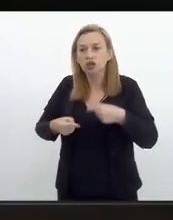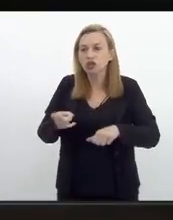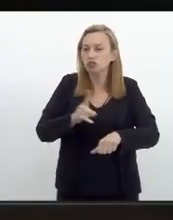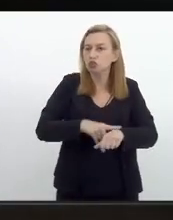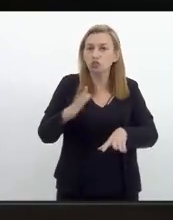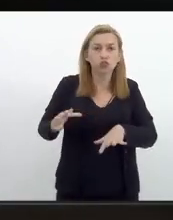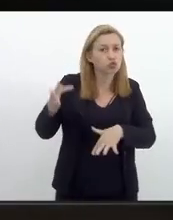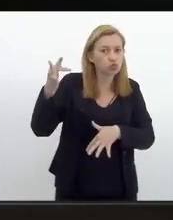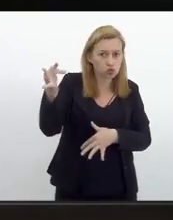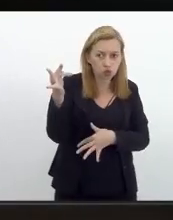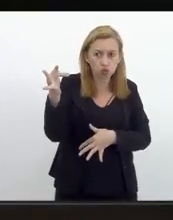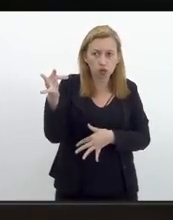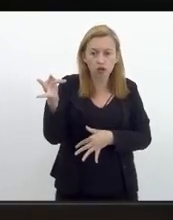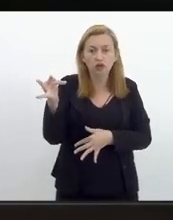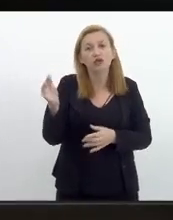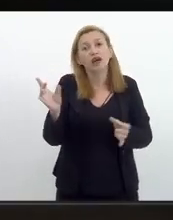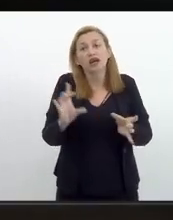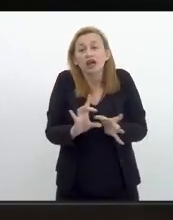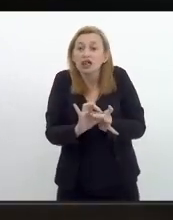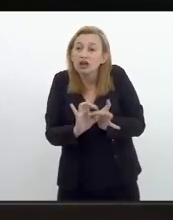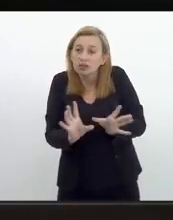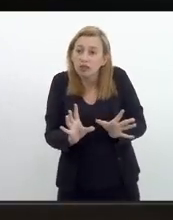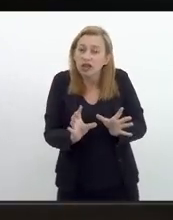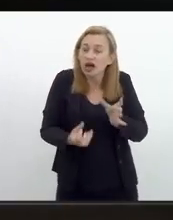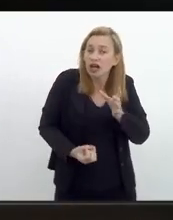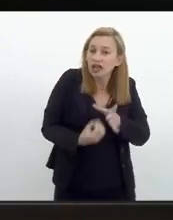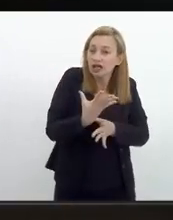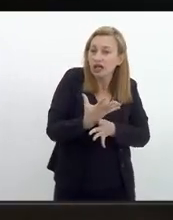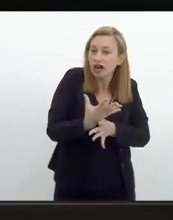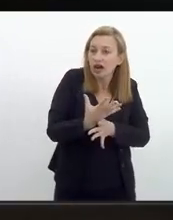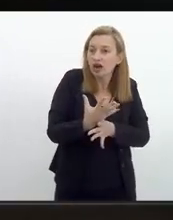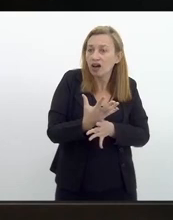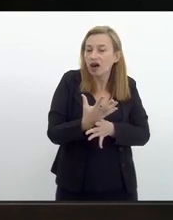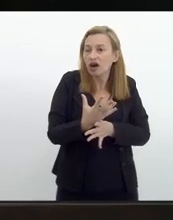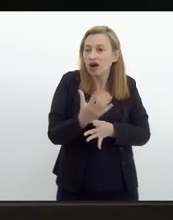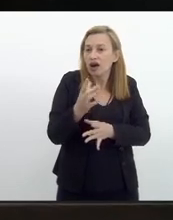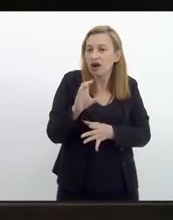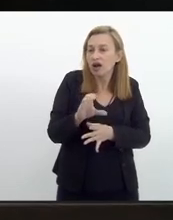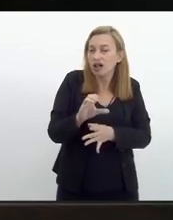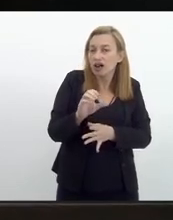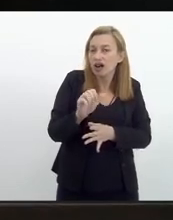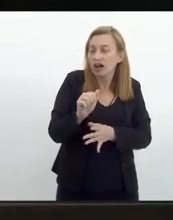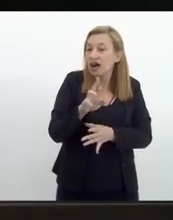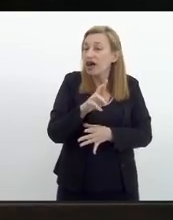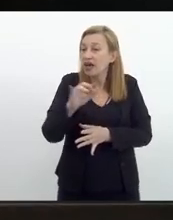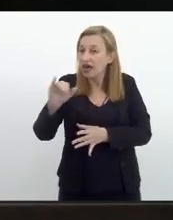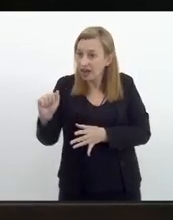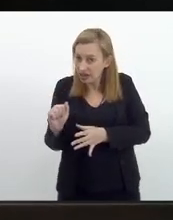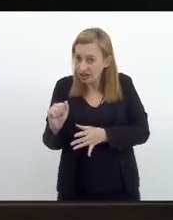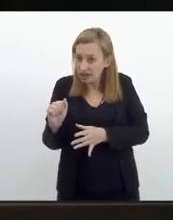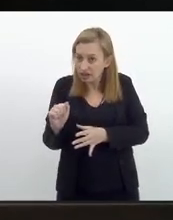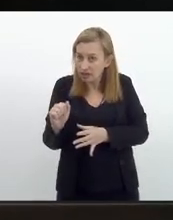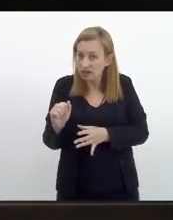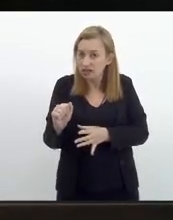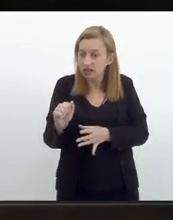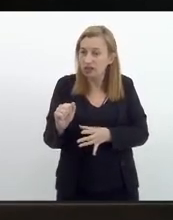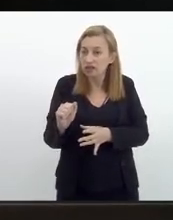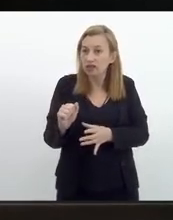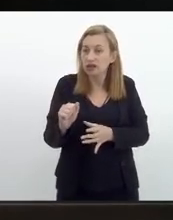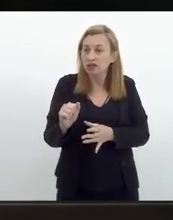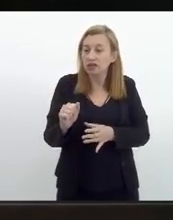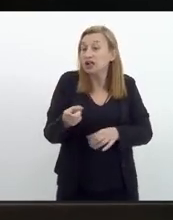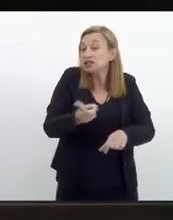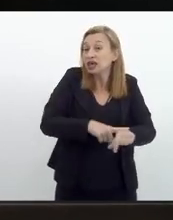futuro que vai permitir a construção carreira a carreira a implementação de algum processo relacionado a